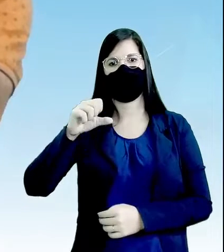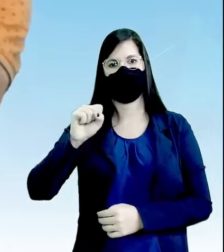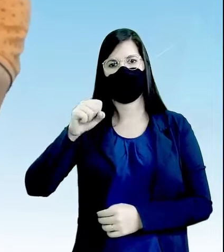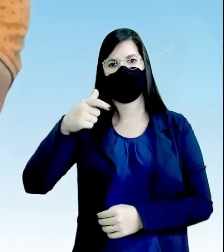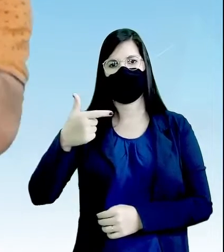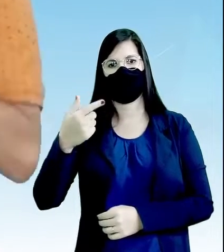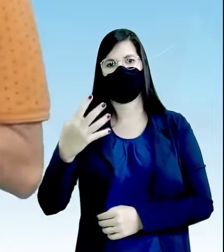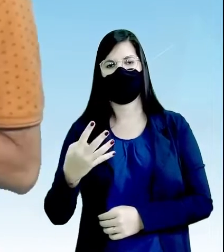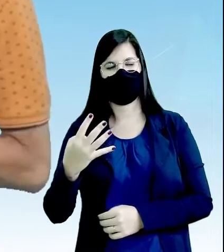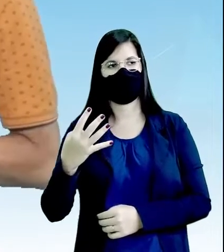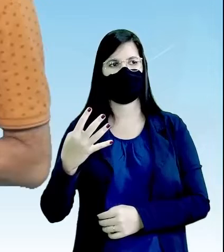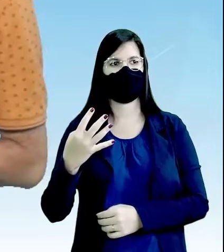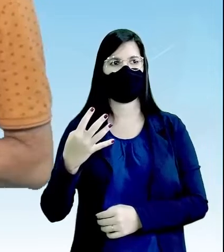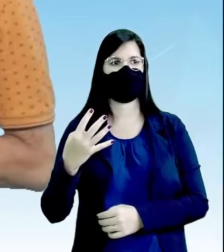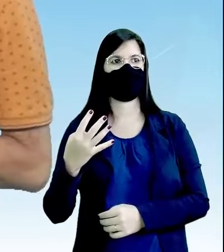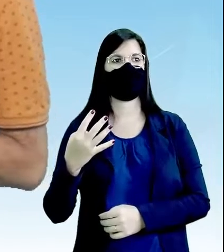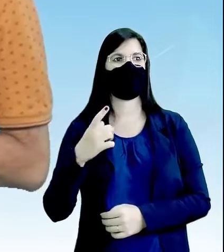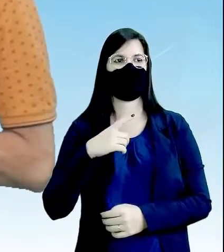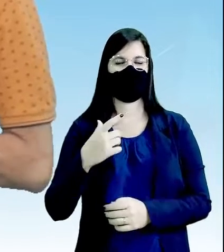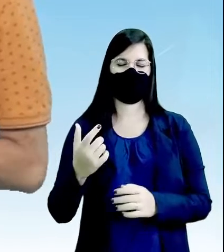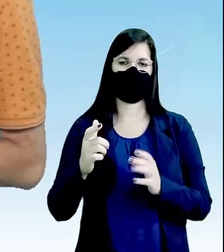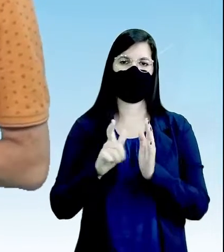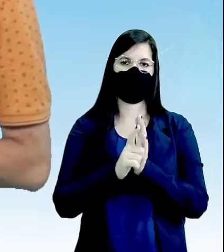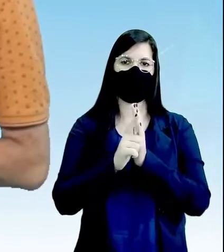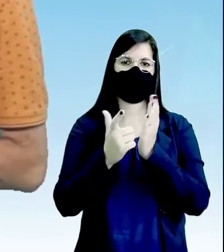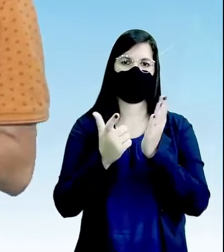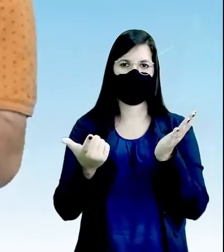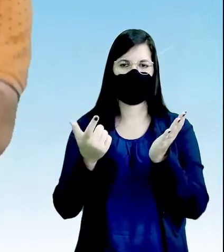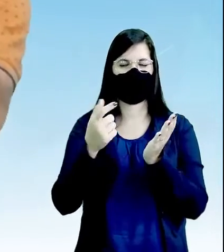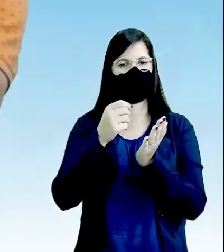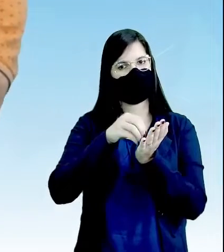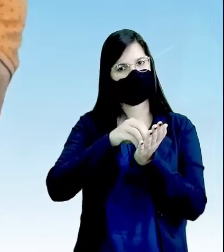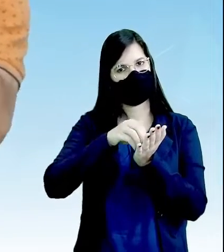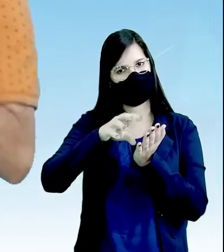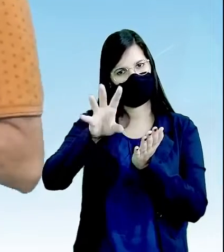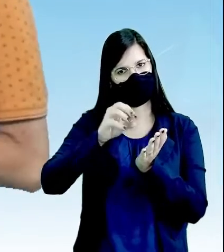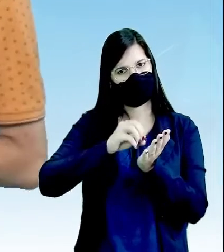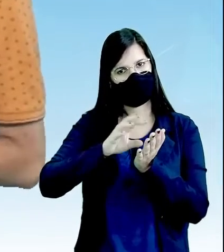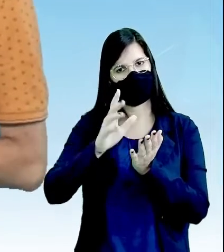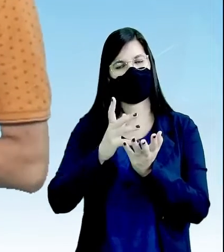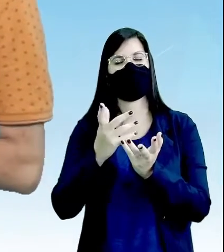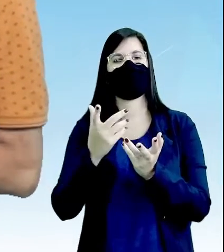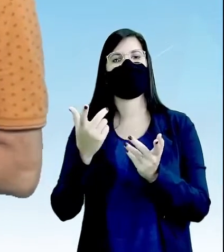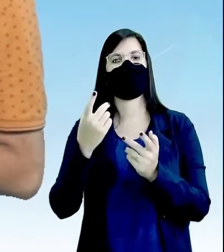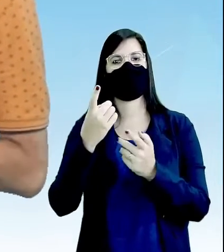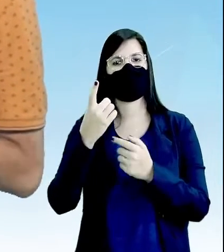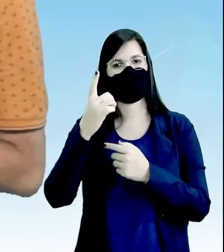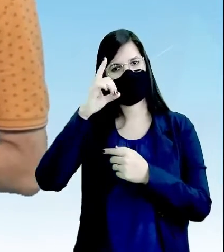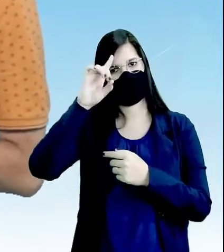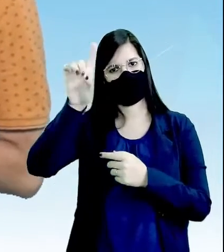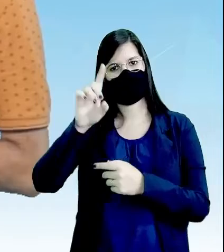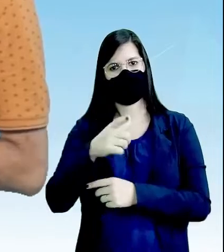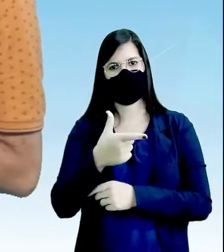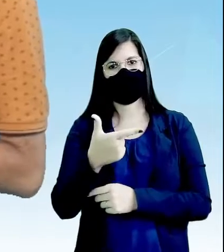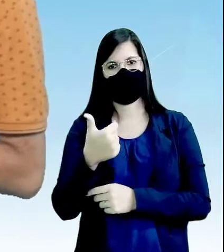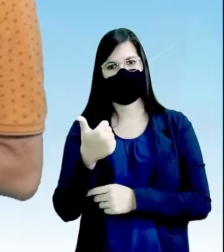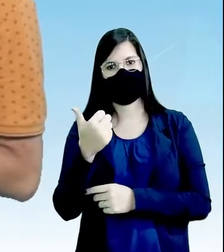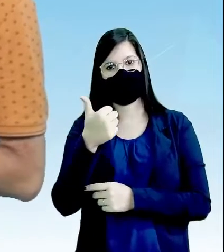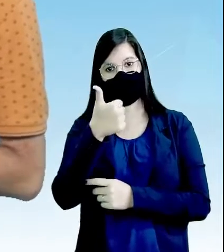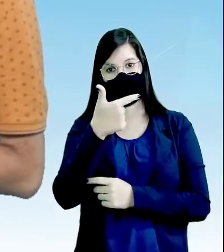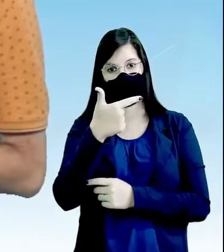Inclusive, ele publica esse jornalzinho no dia de Natal, no dia 25 de dezembro